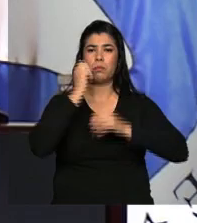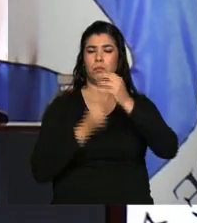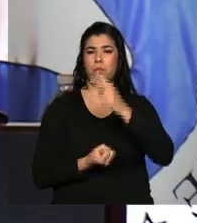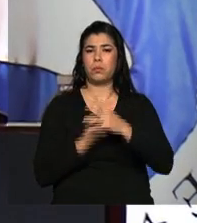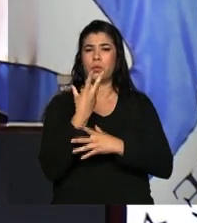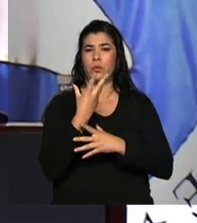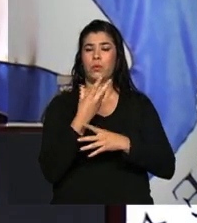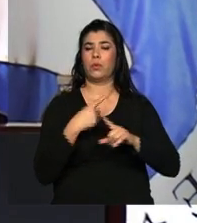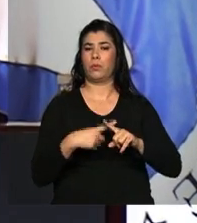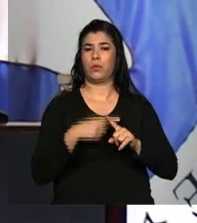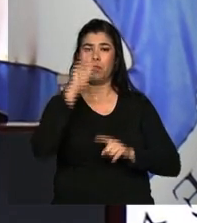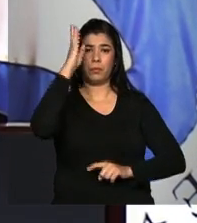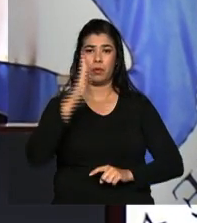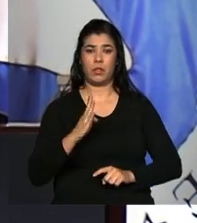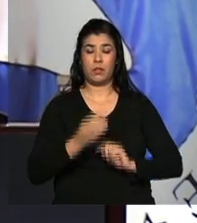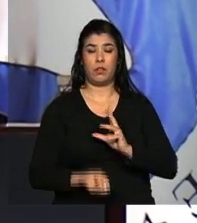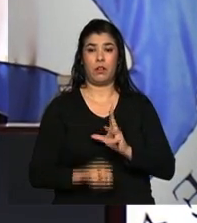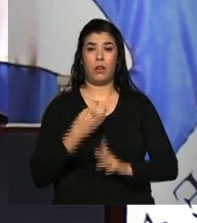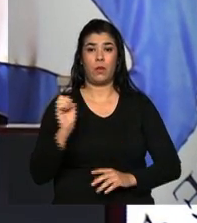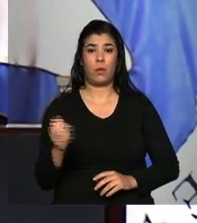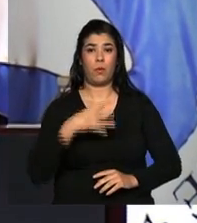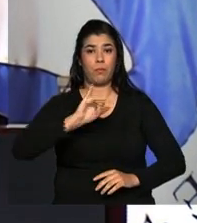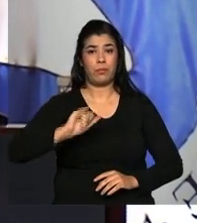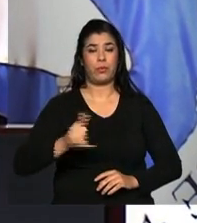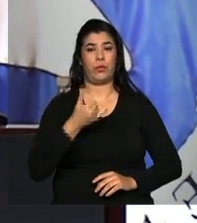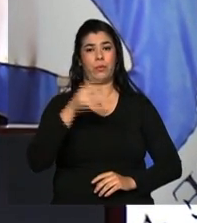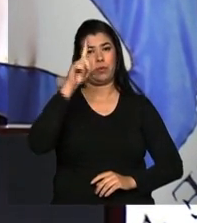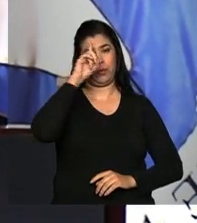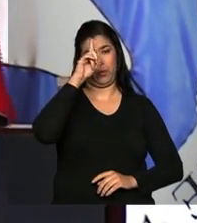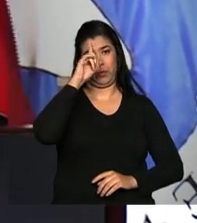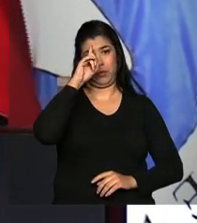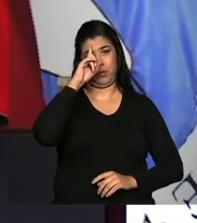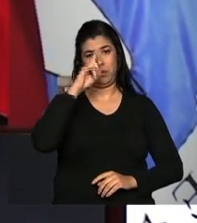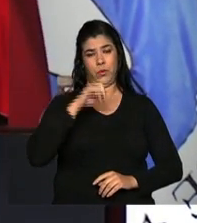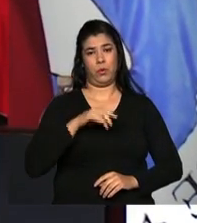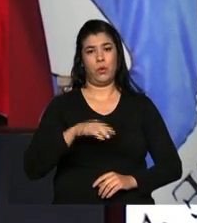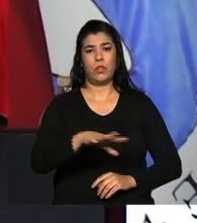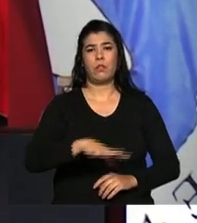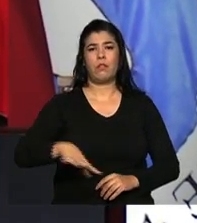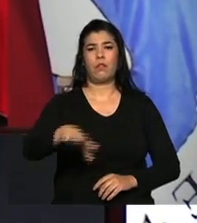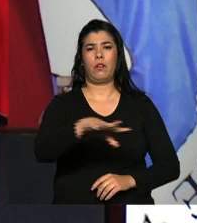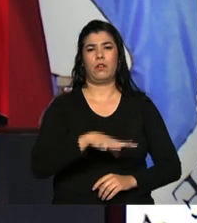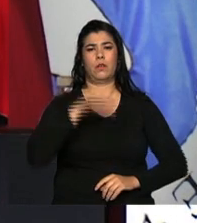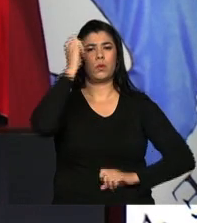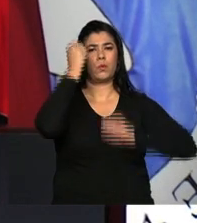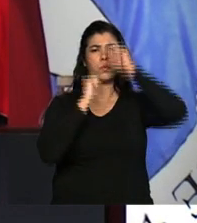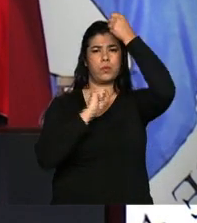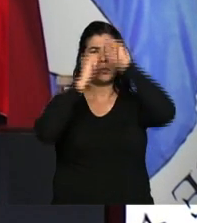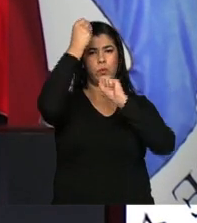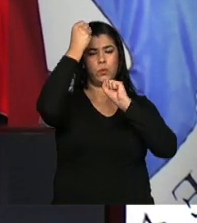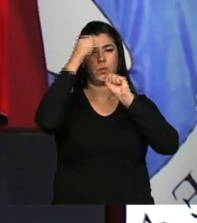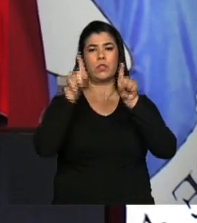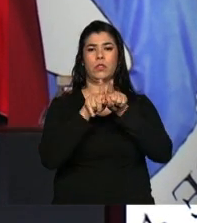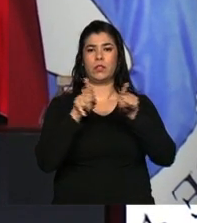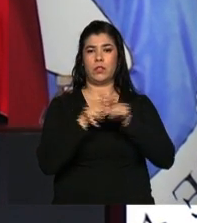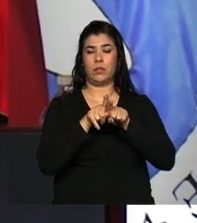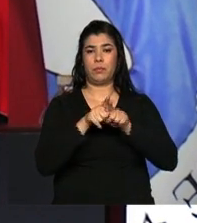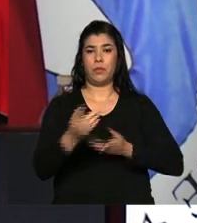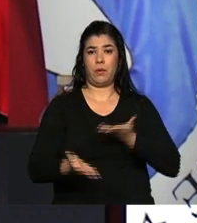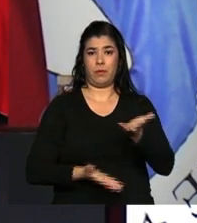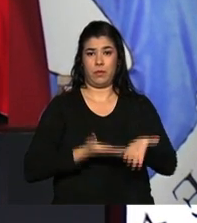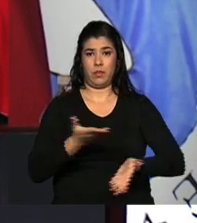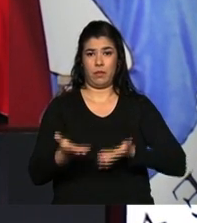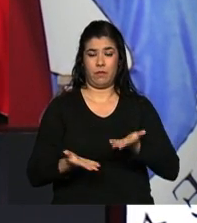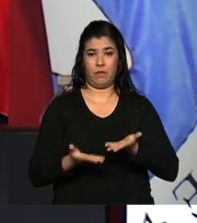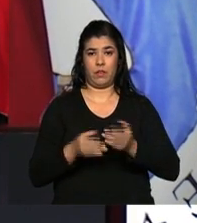criando novas oportunidades a cada dia, não só no setor industrial, como também nos serviços,